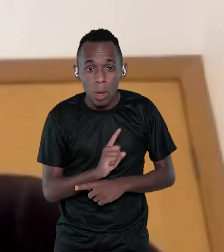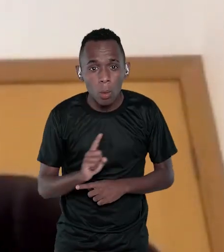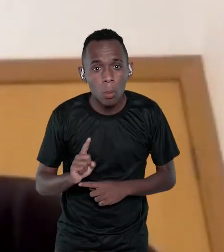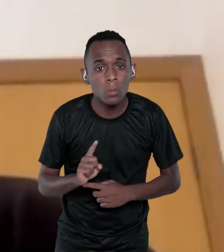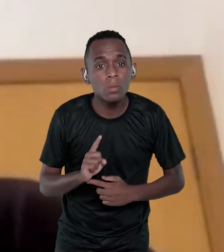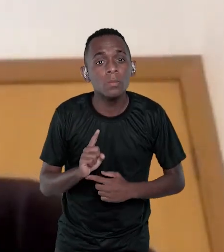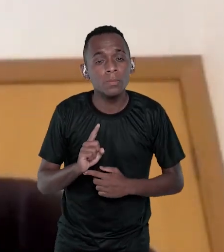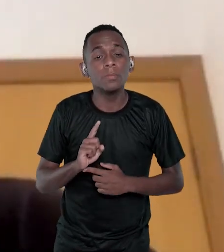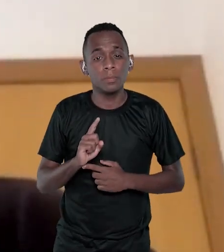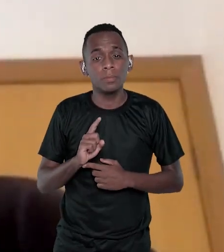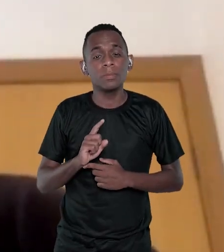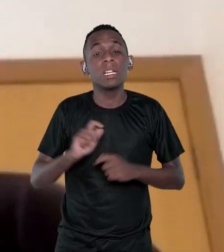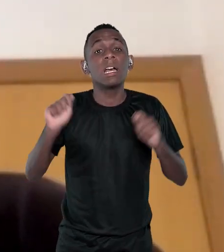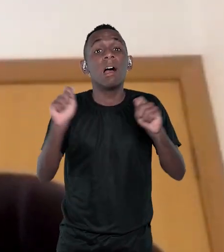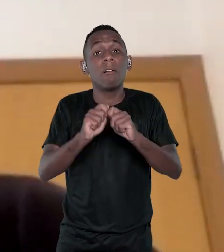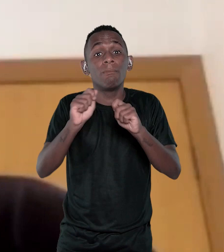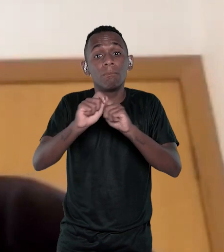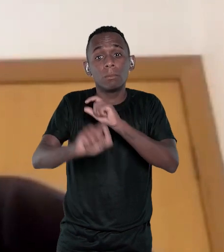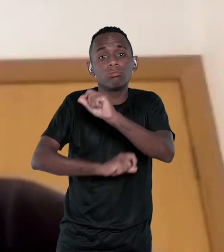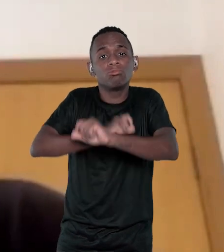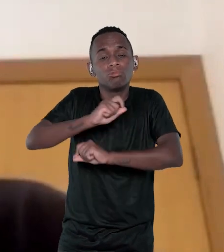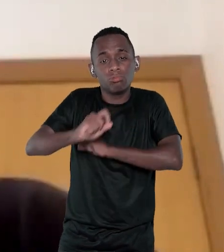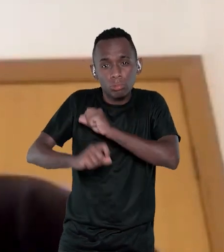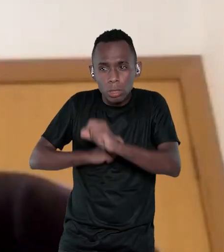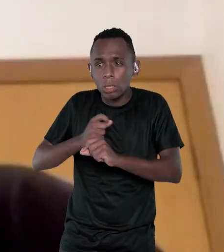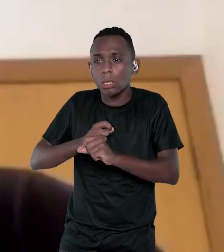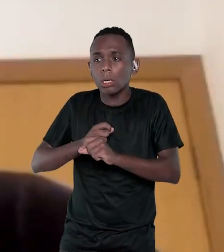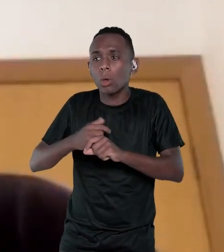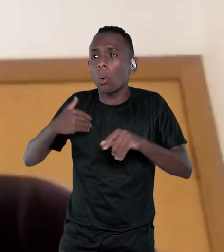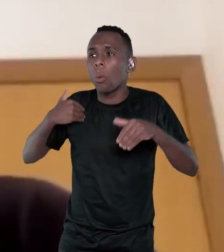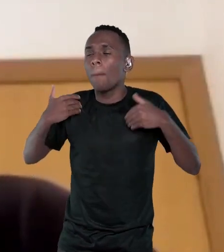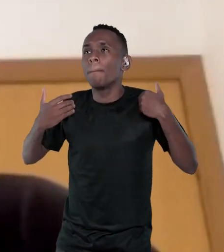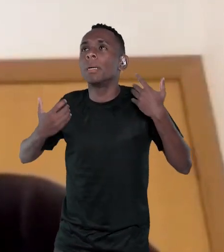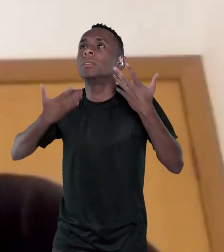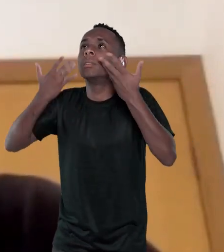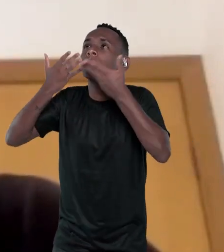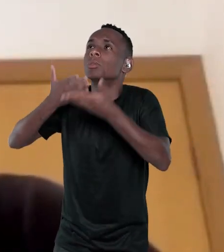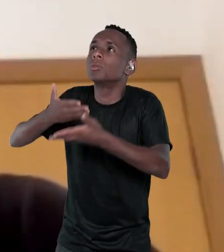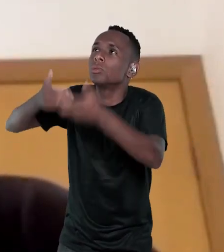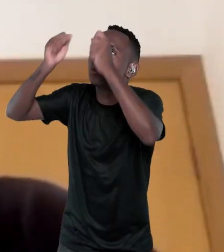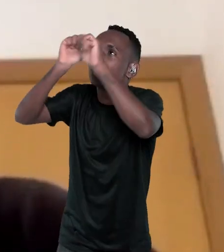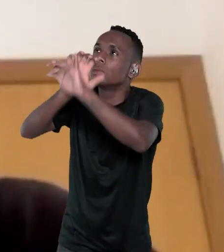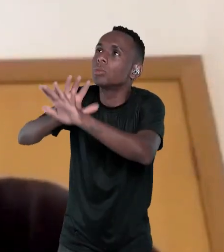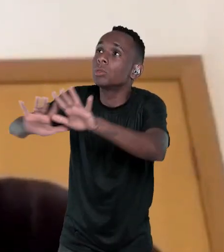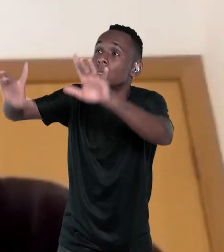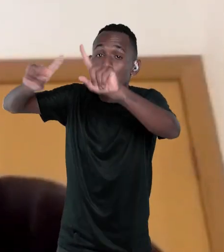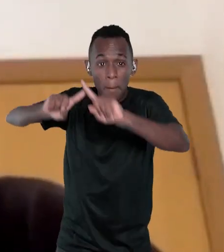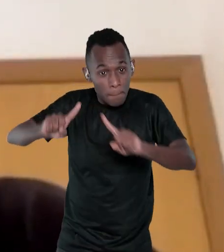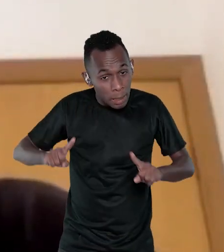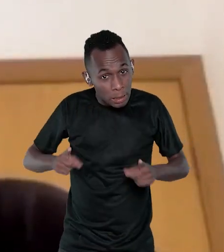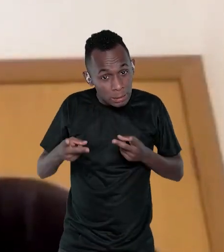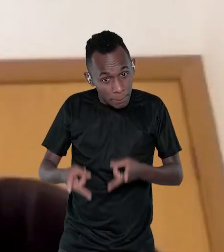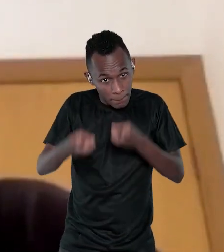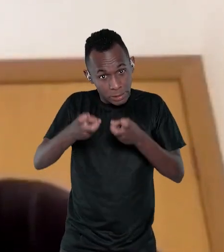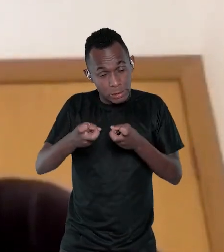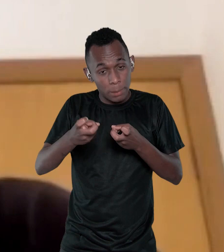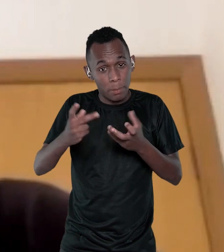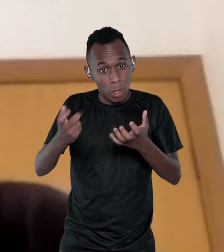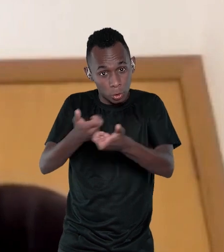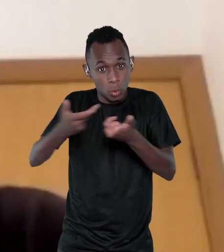alucinações. Só por divagação, façam uma excursão ao eterno e